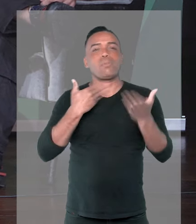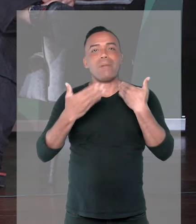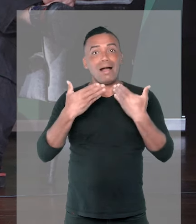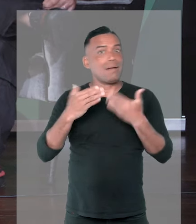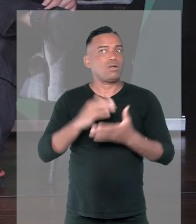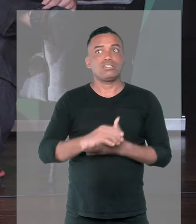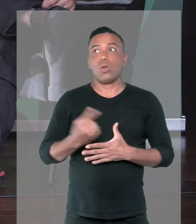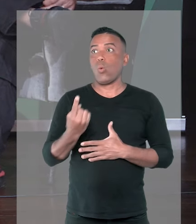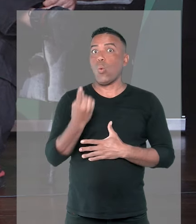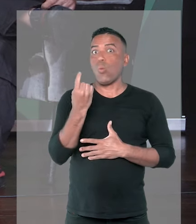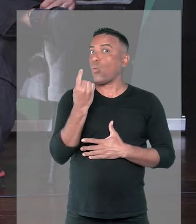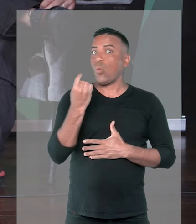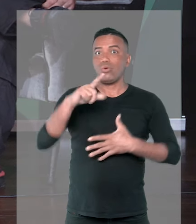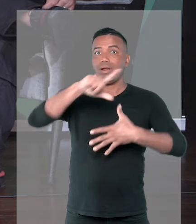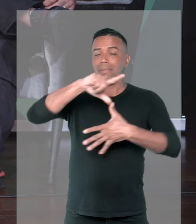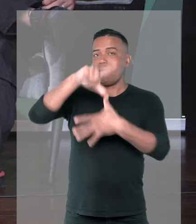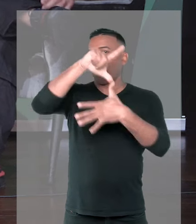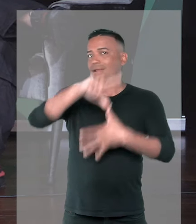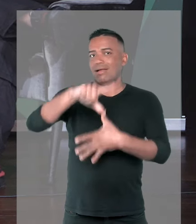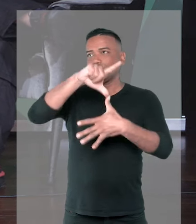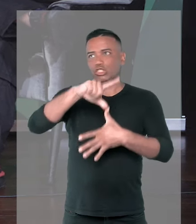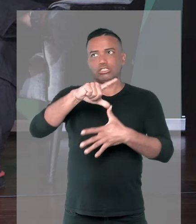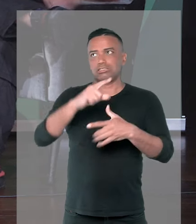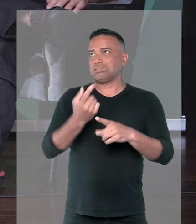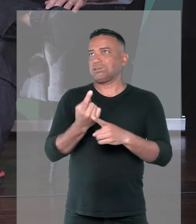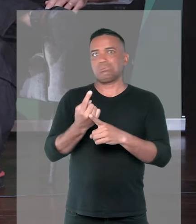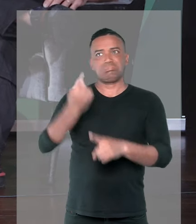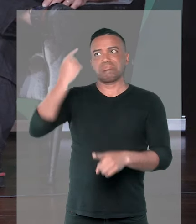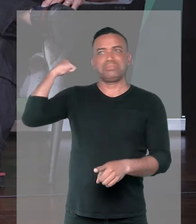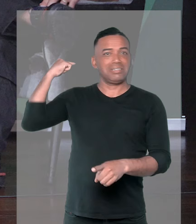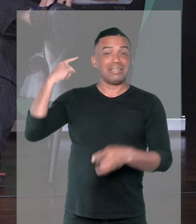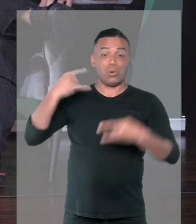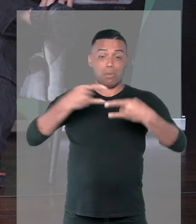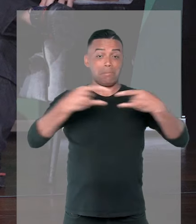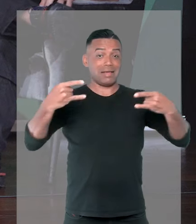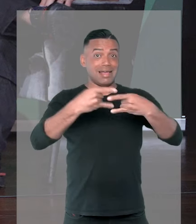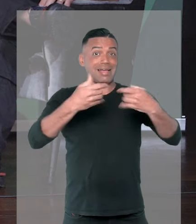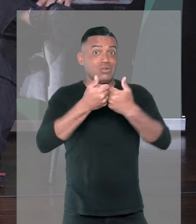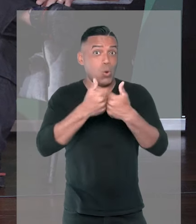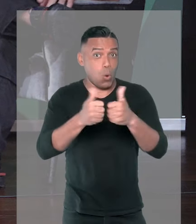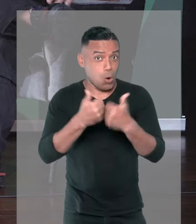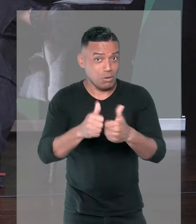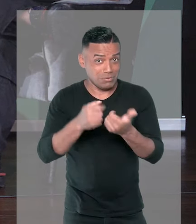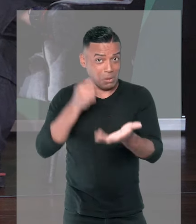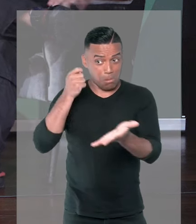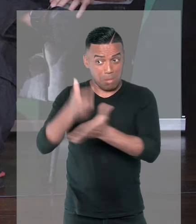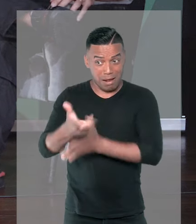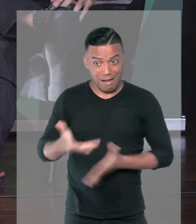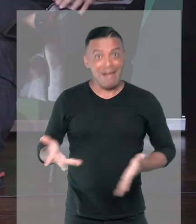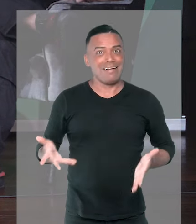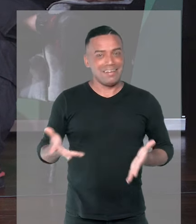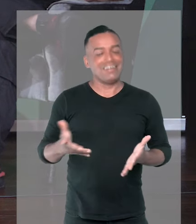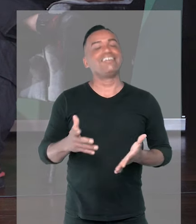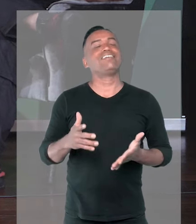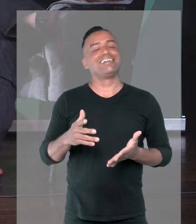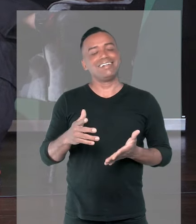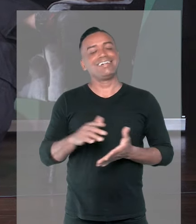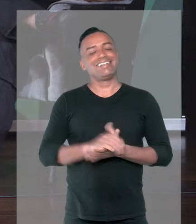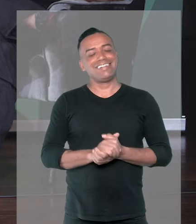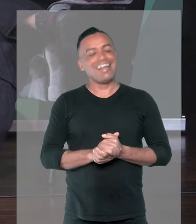né Desde o tempo que você dava calote nas passagens at o tempo a meu favor tem o tempo a seu favor e